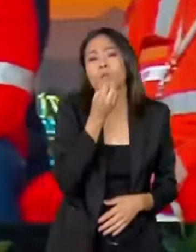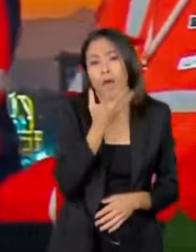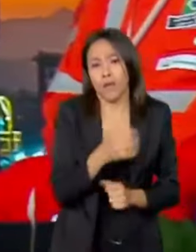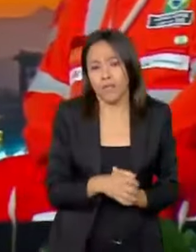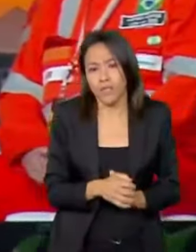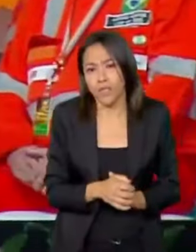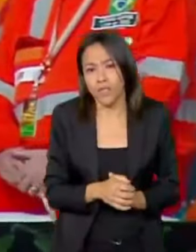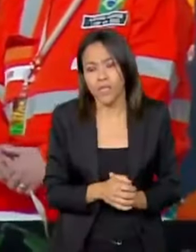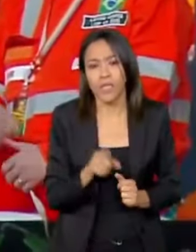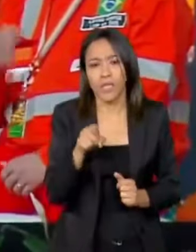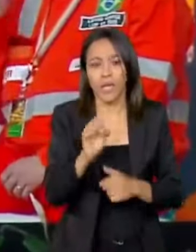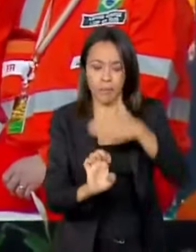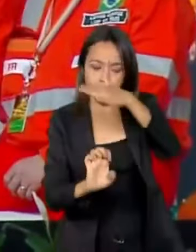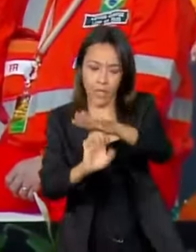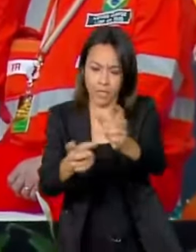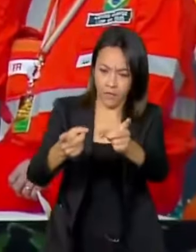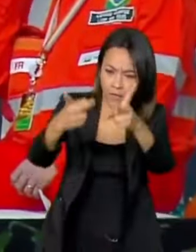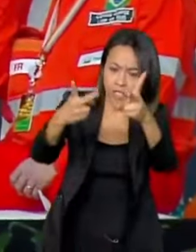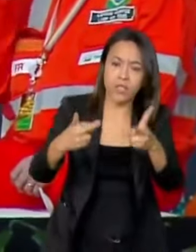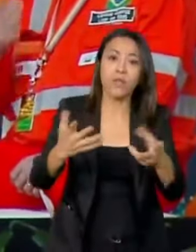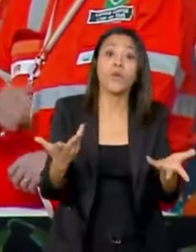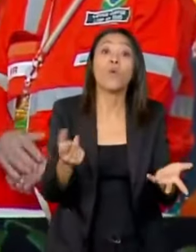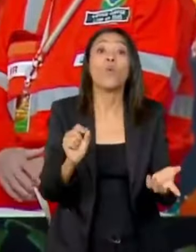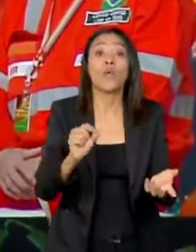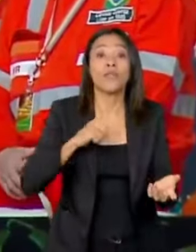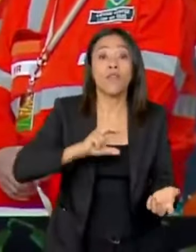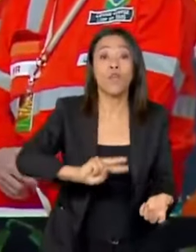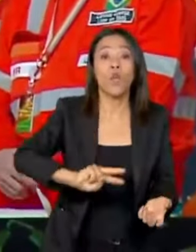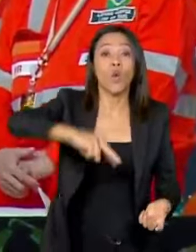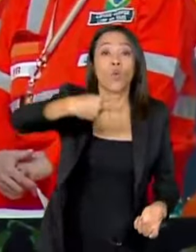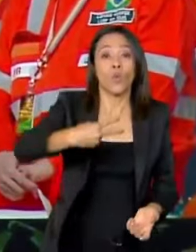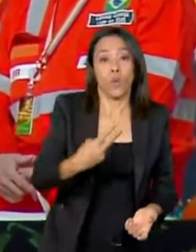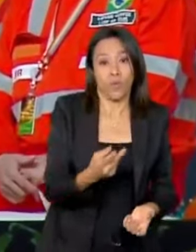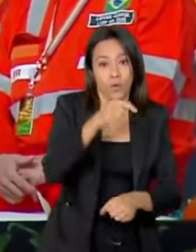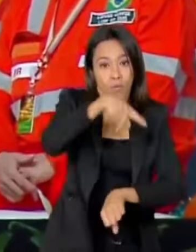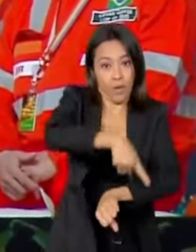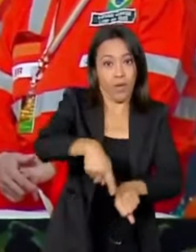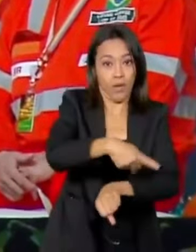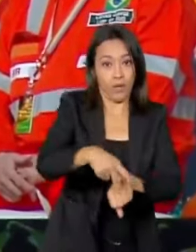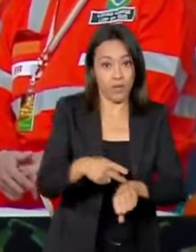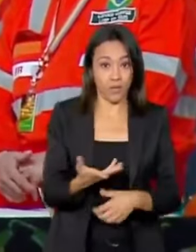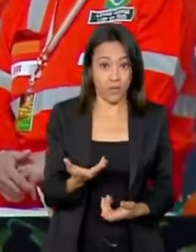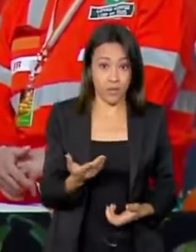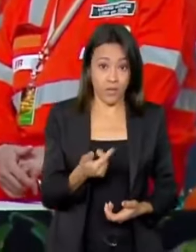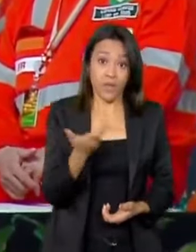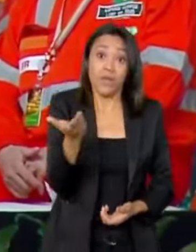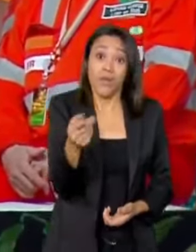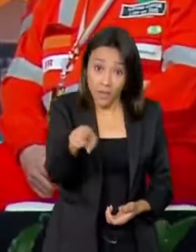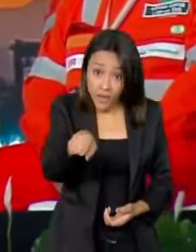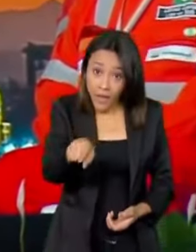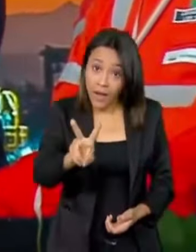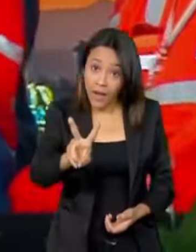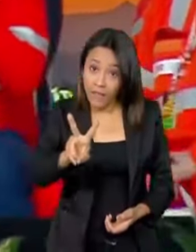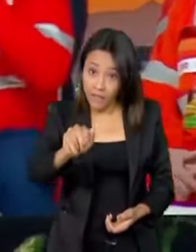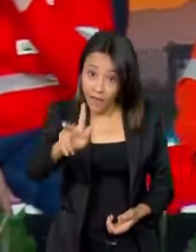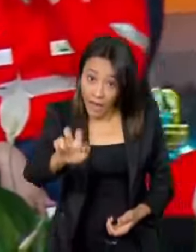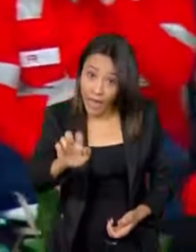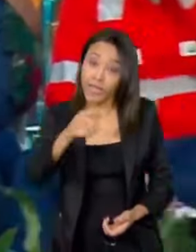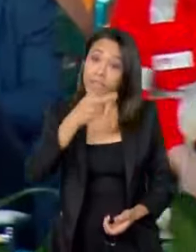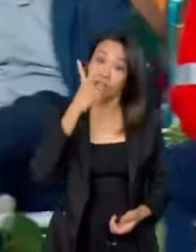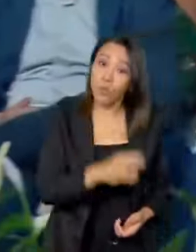ela trouxe de verdade de lucro para o país? O que, que a Vale tem produzido de novo? Nada. A Vale também, como a Petrobras,